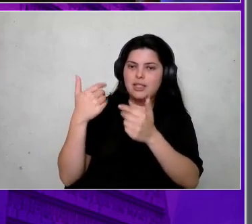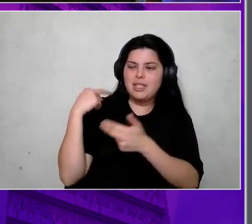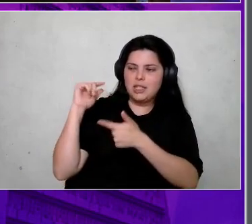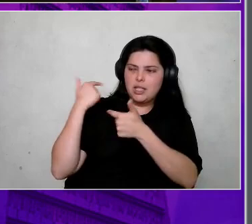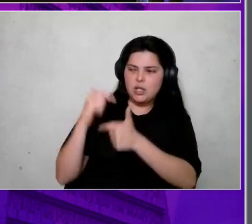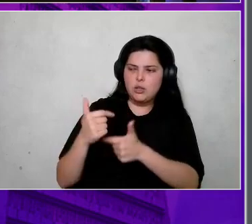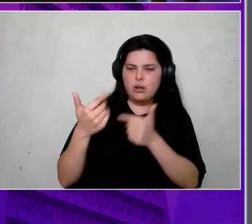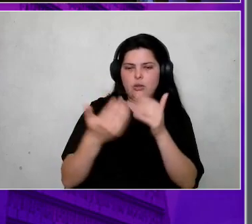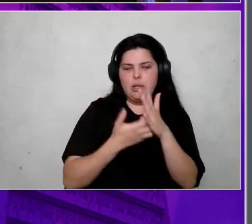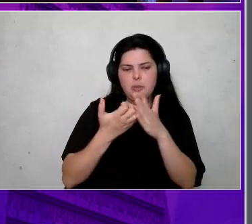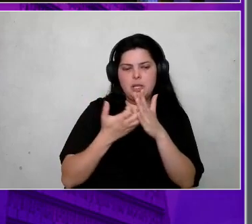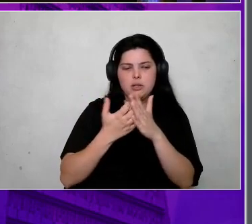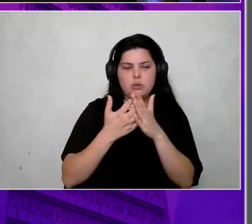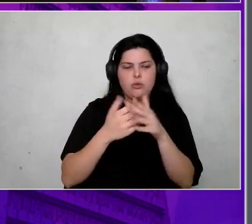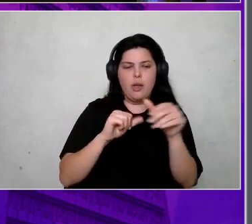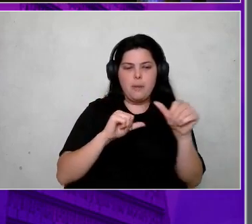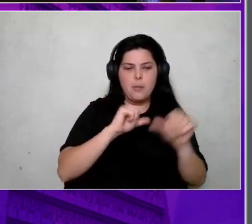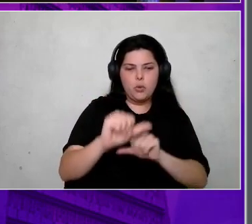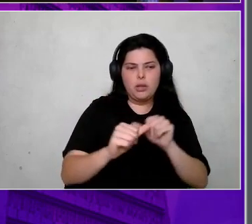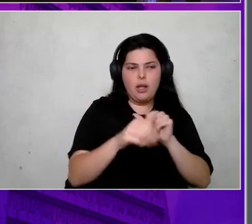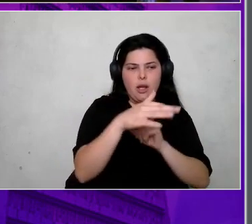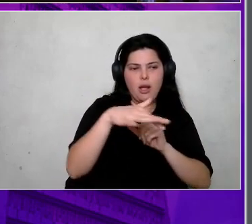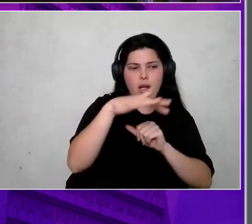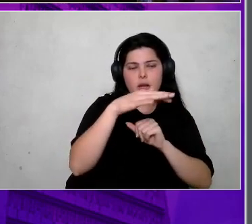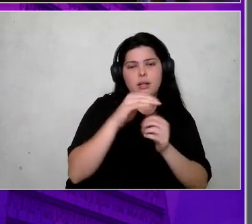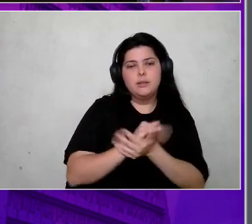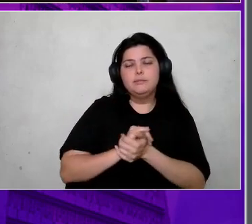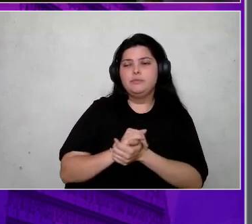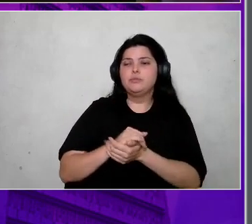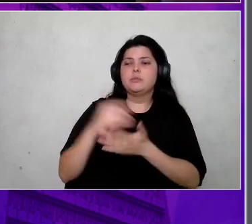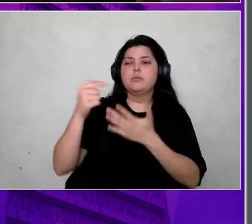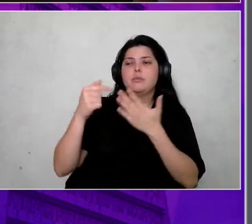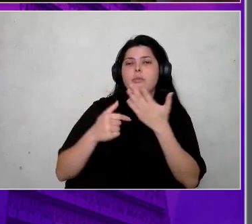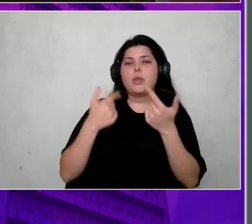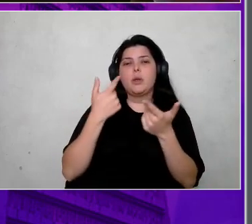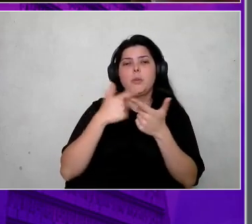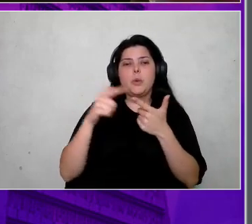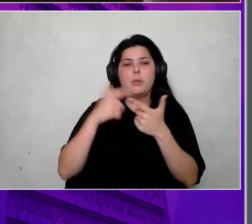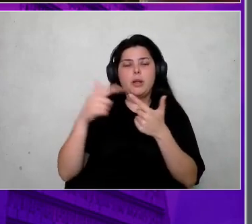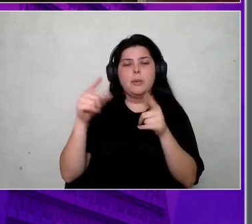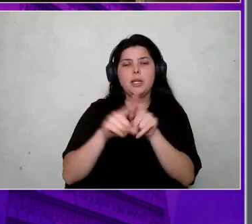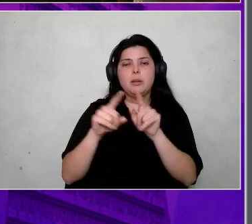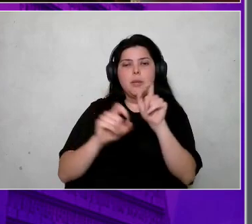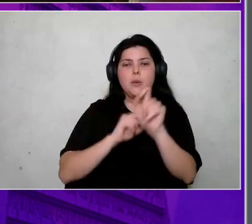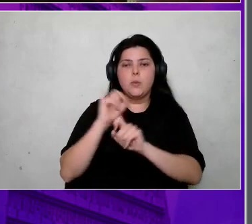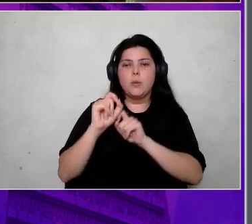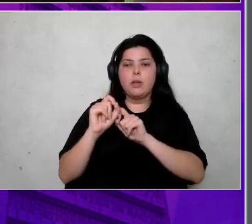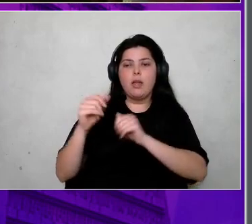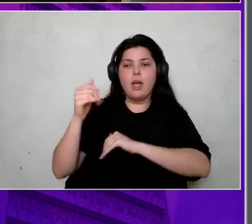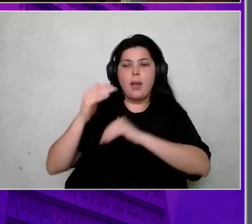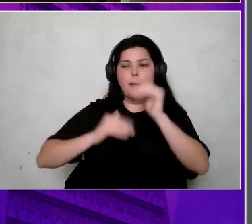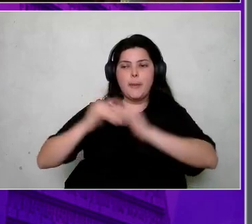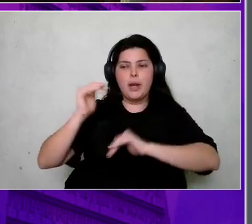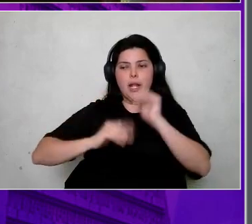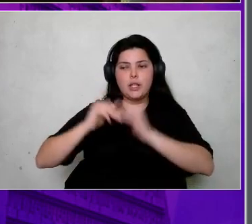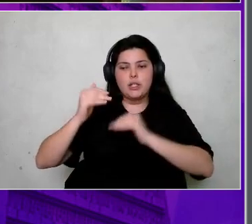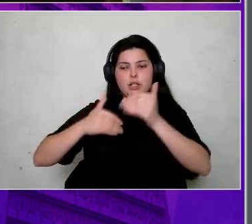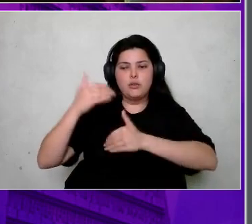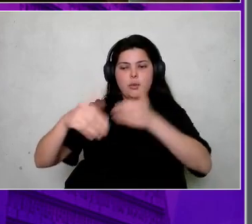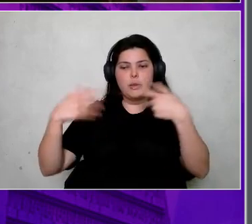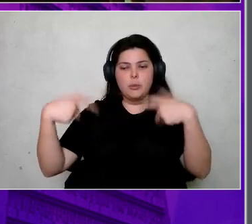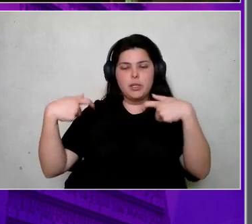aquela outra posição, esses são os seus gaps e essas são as suas atividades de desenvolvimento. O que pode